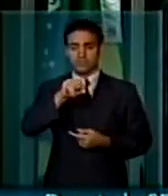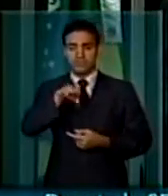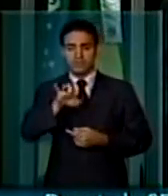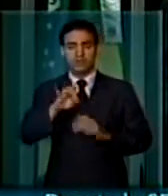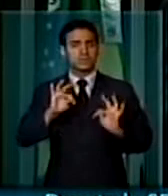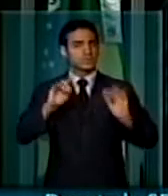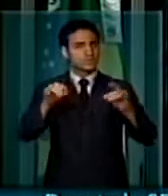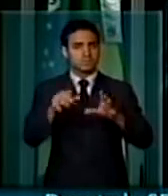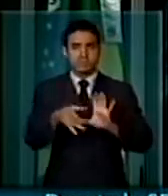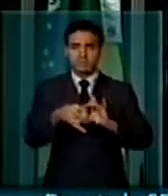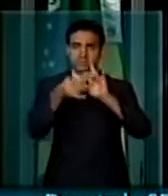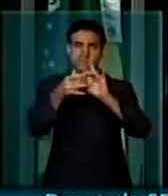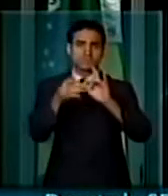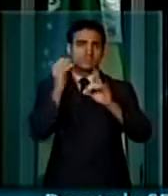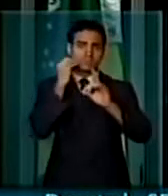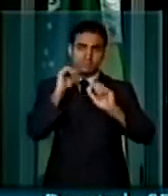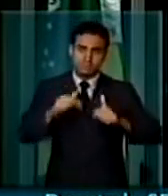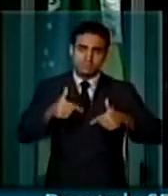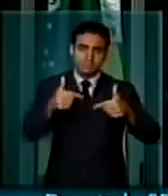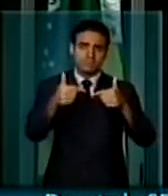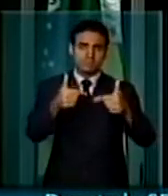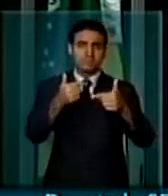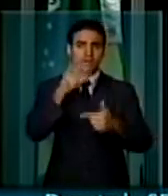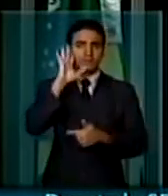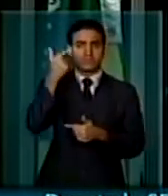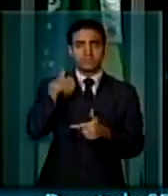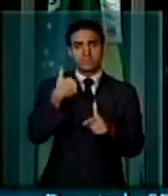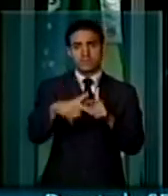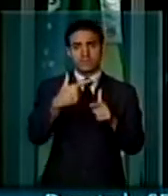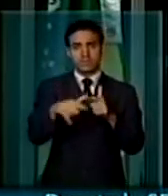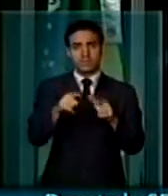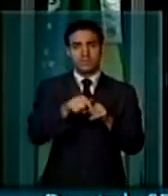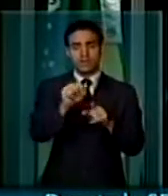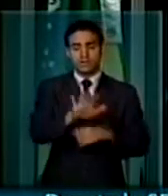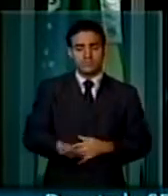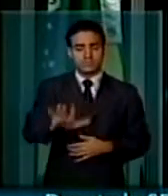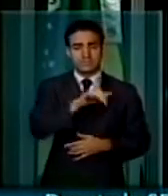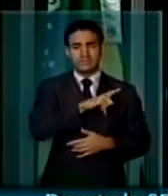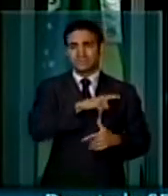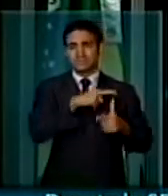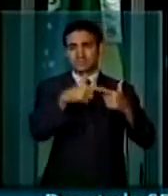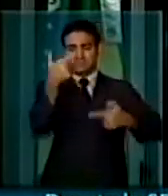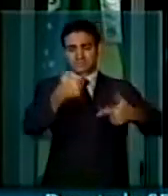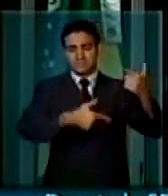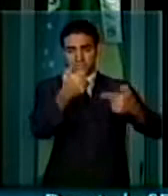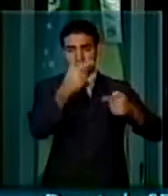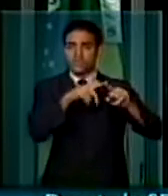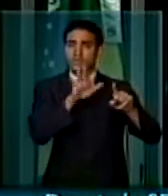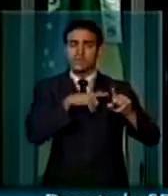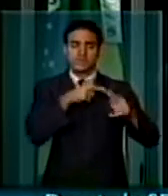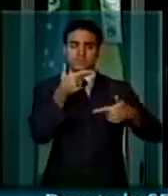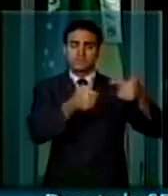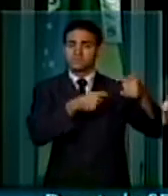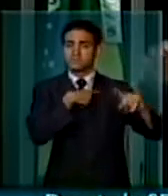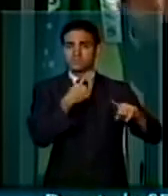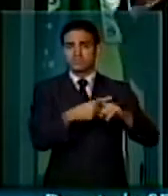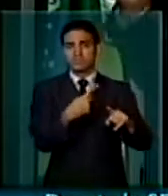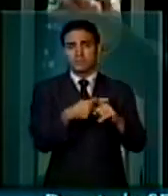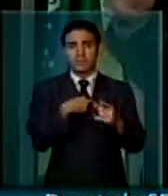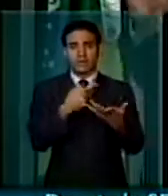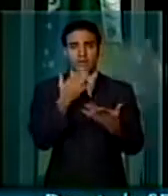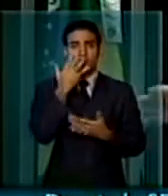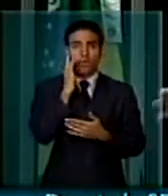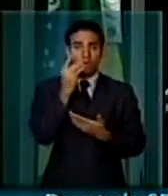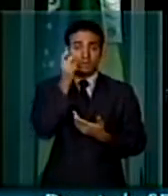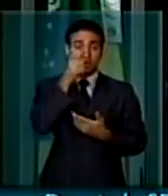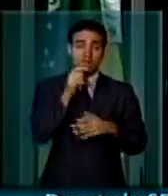estamos unidos na busca de soluções ali para aquele conflito, para aquela região conflagrada. E está conflagrada por causa da questão do ouro,